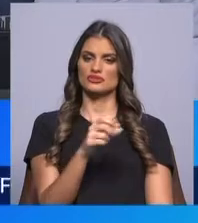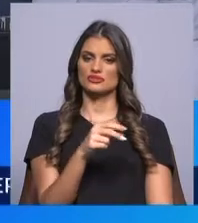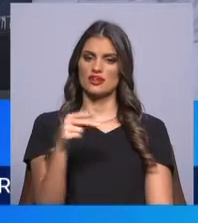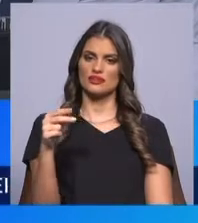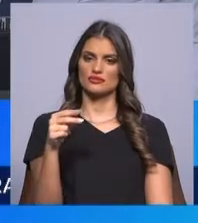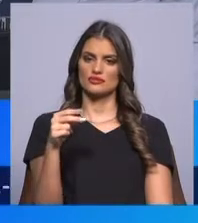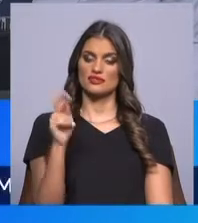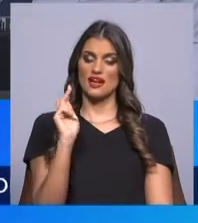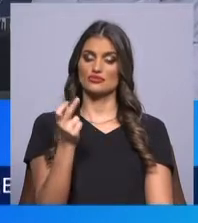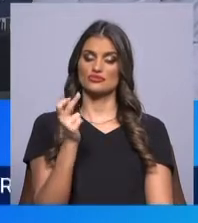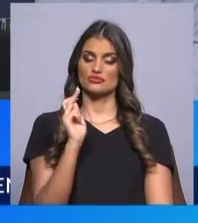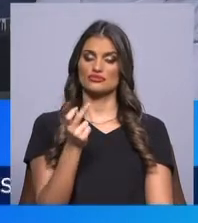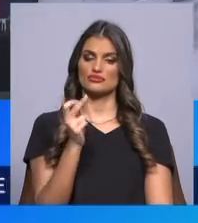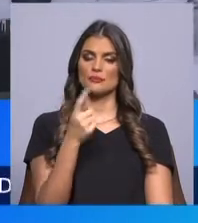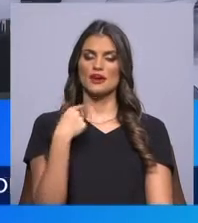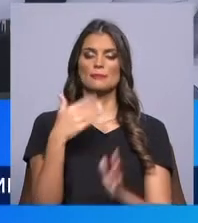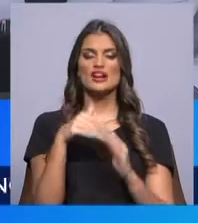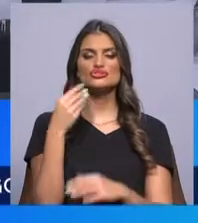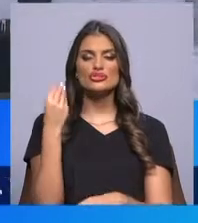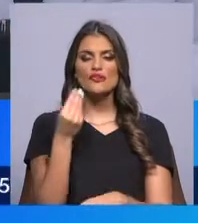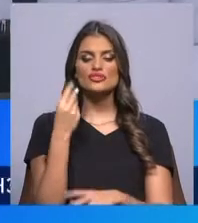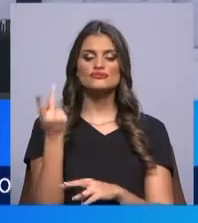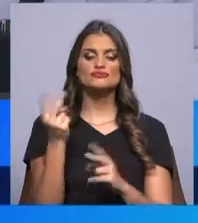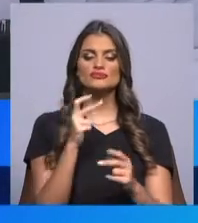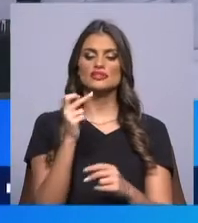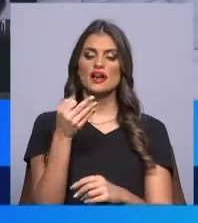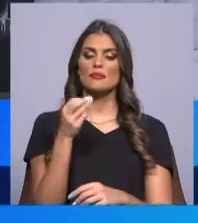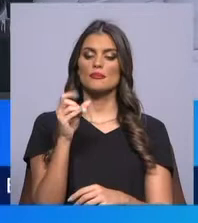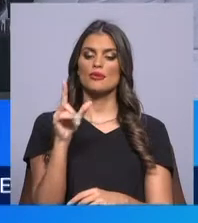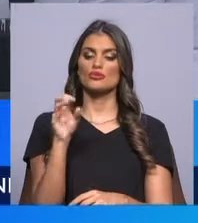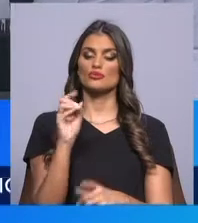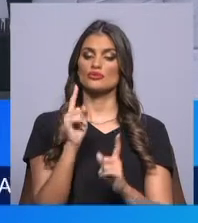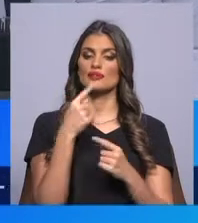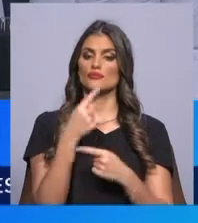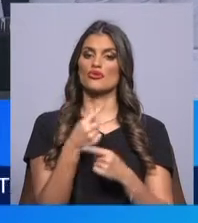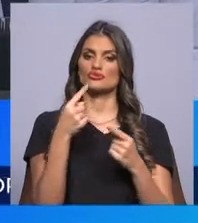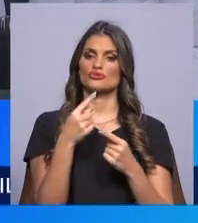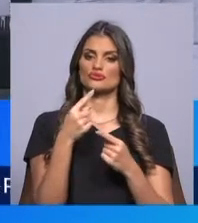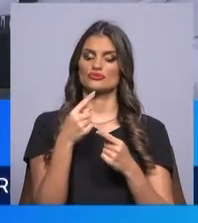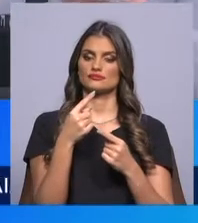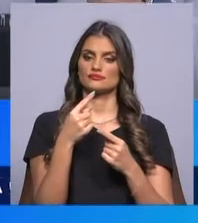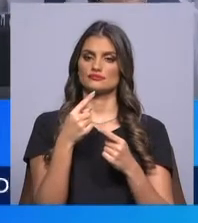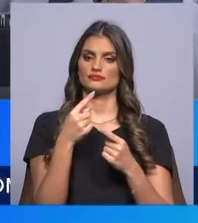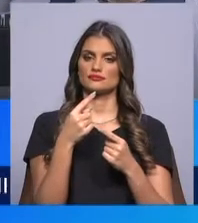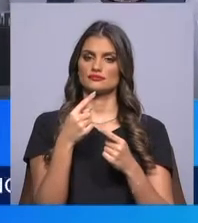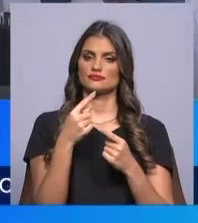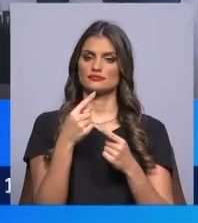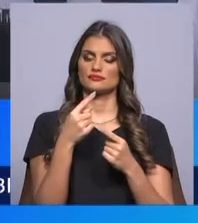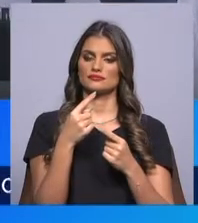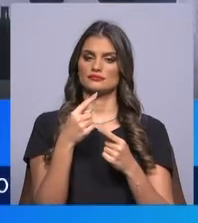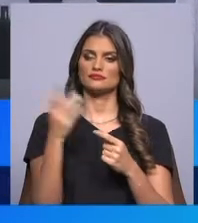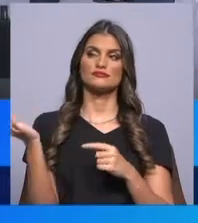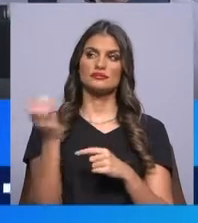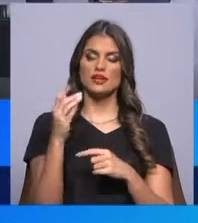mais jovens do que as trazidas pela Apolo. E o que é que nos contam estas rochas? Contam-nos que o magnetismo